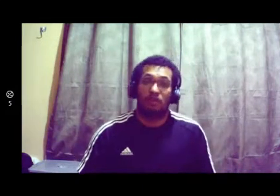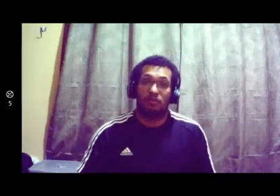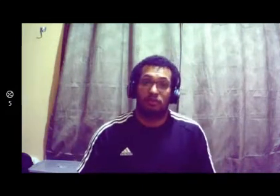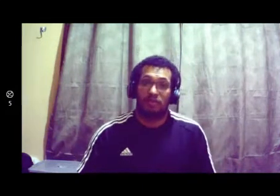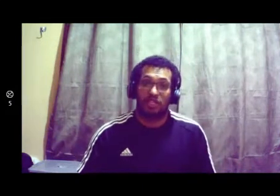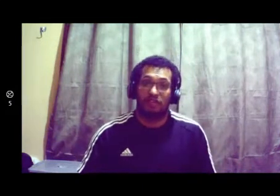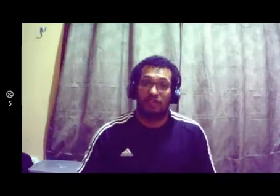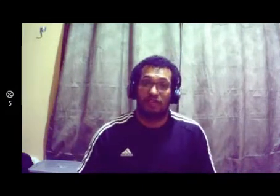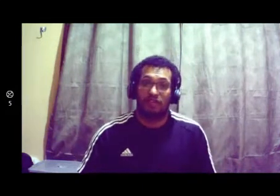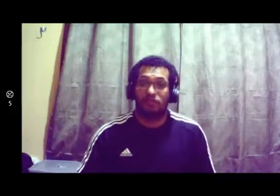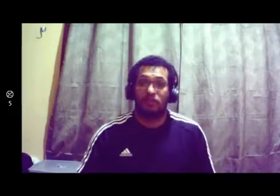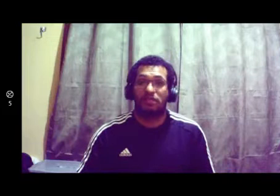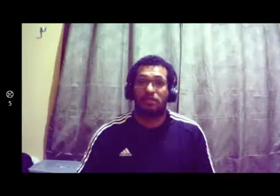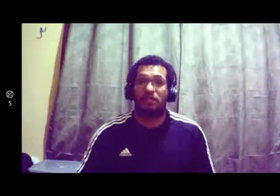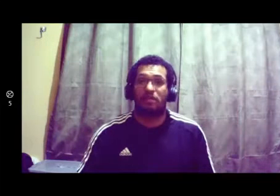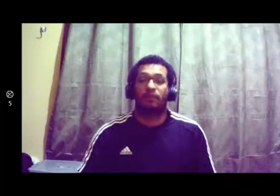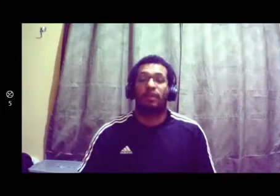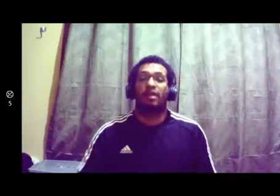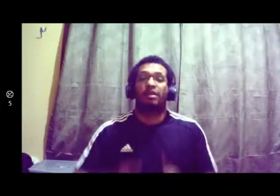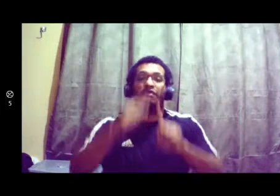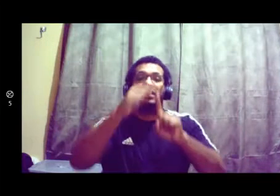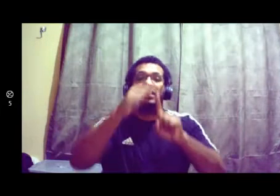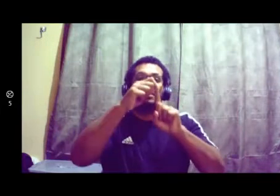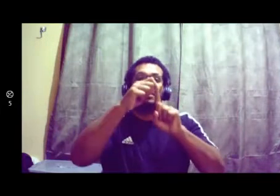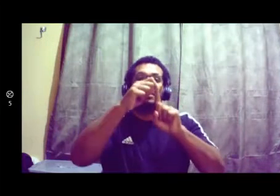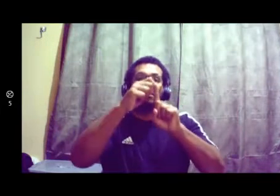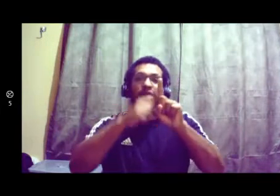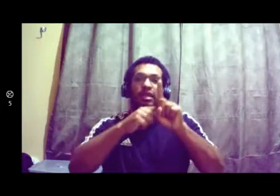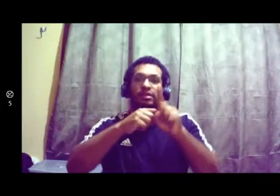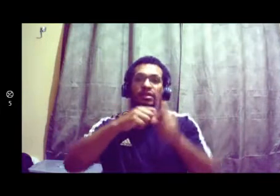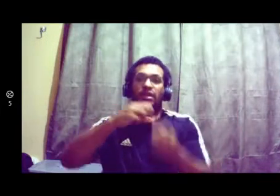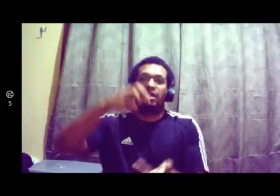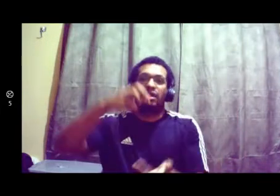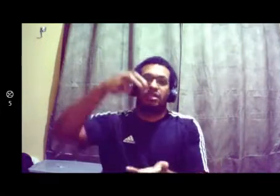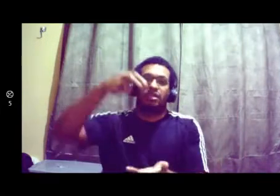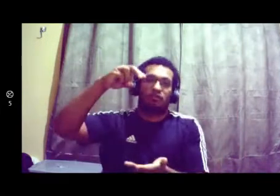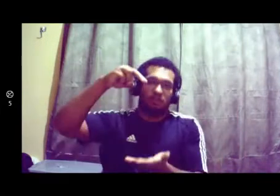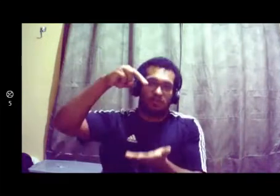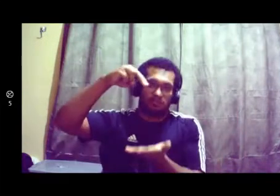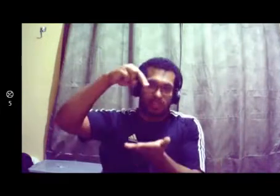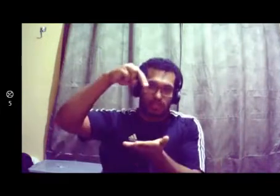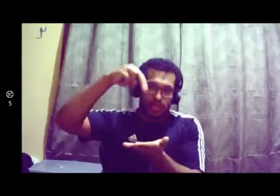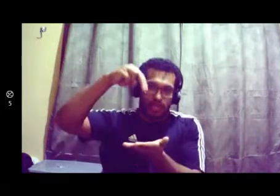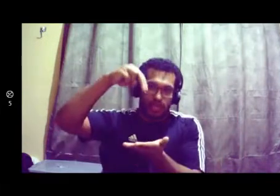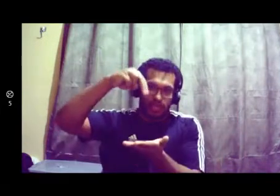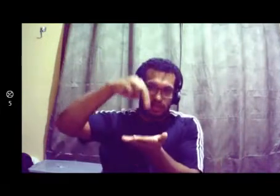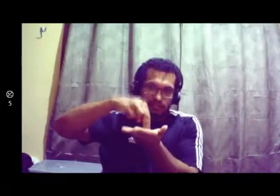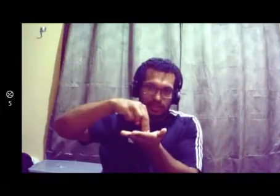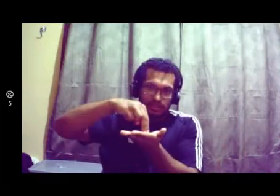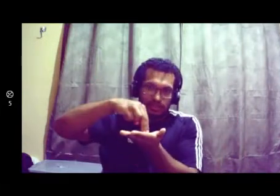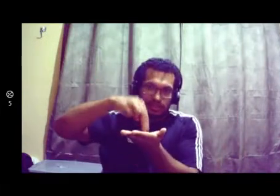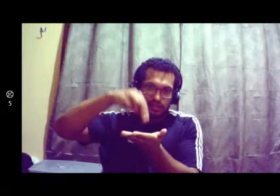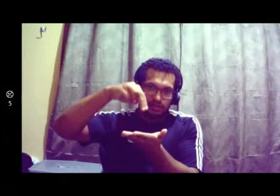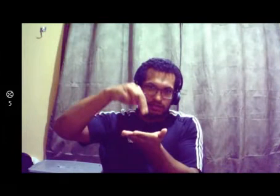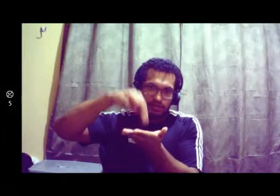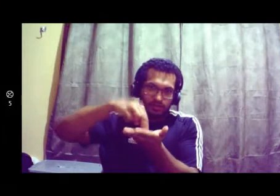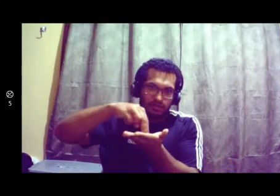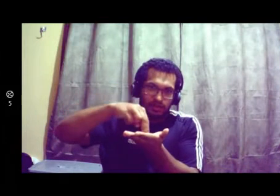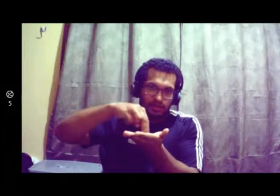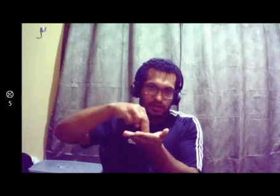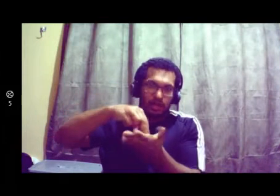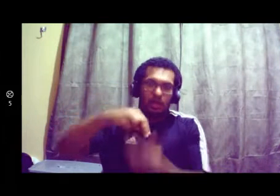O novembro tem gente que faz de duas formas também. Então faz assim, mês de novembro, você faz o N e faz